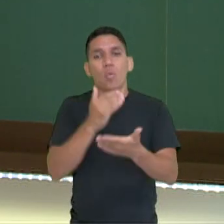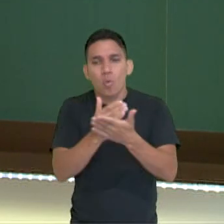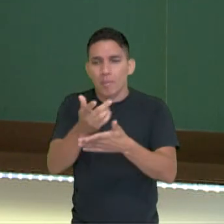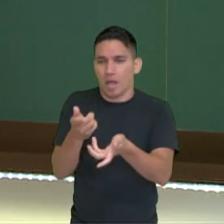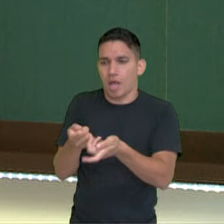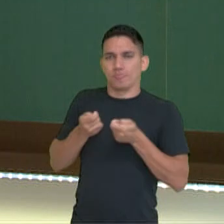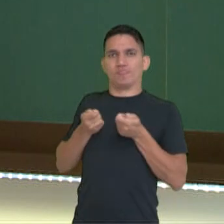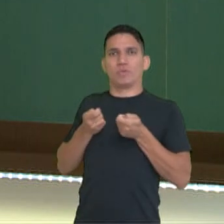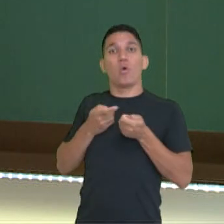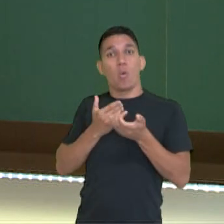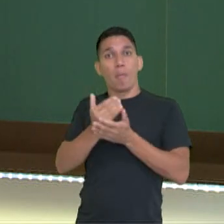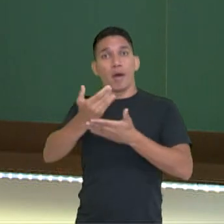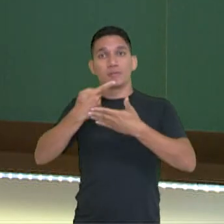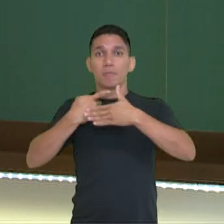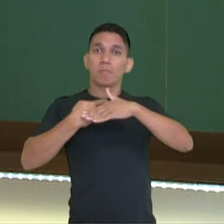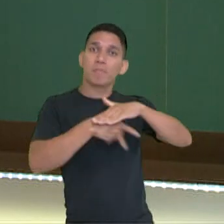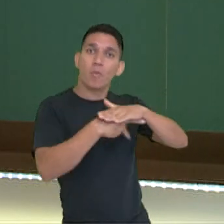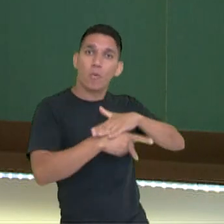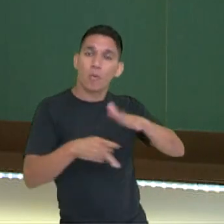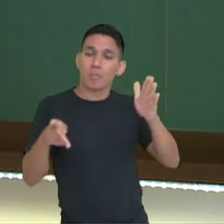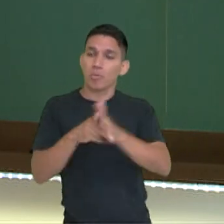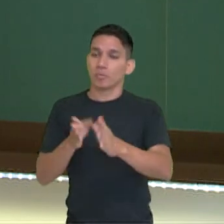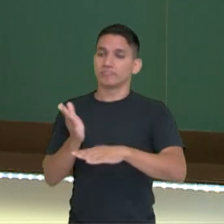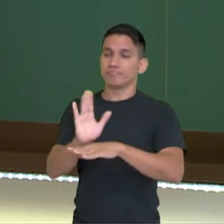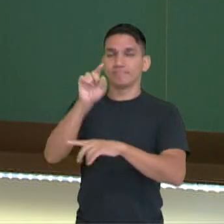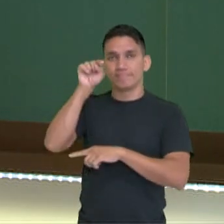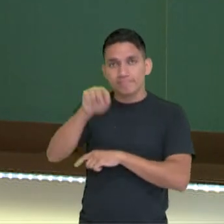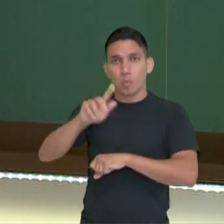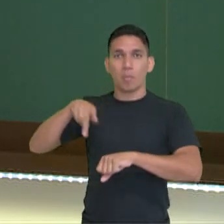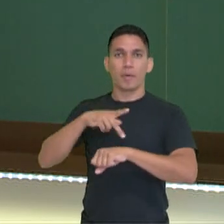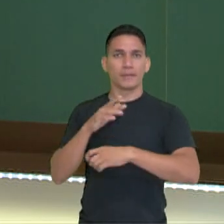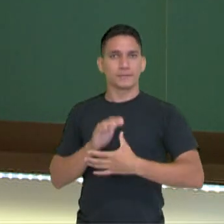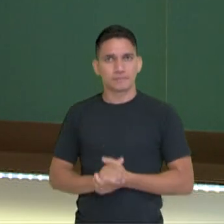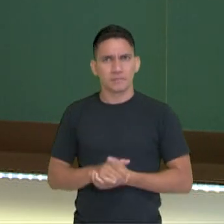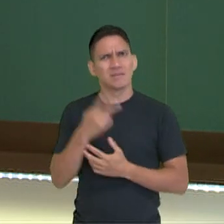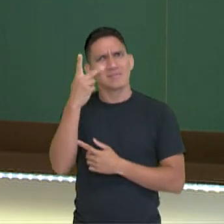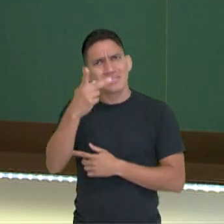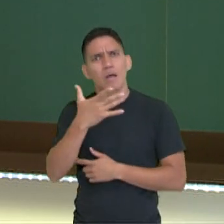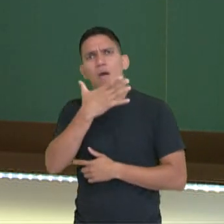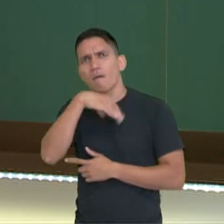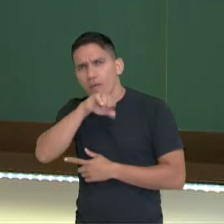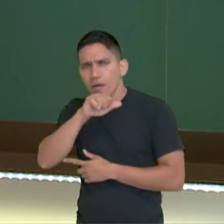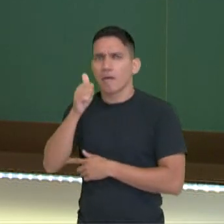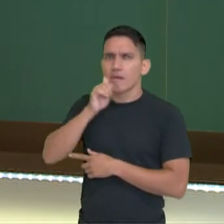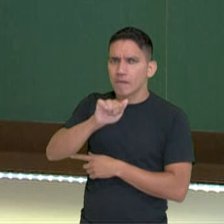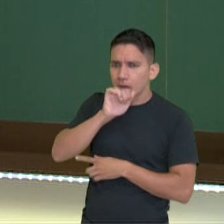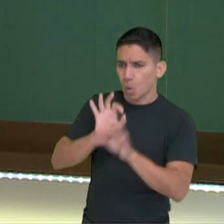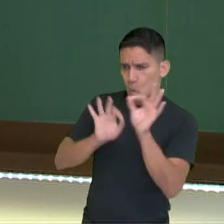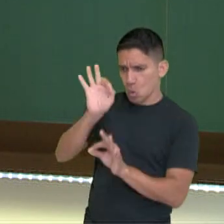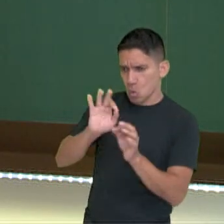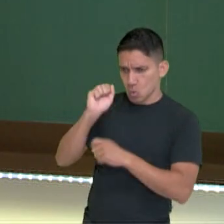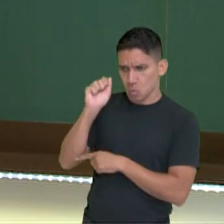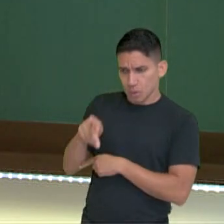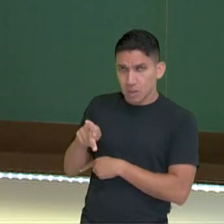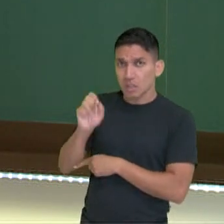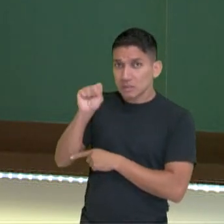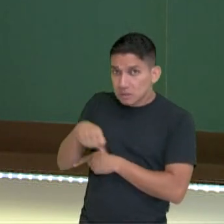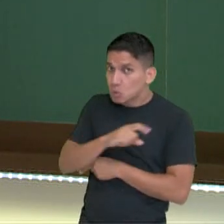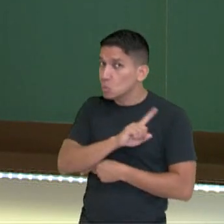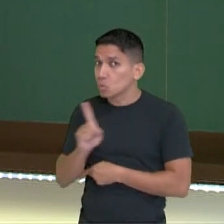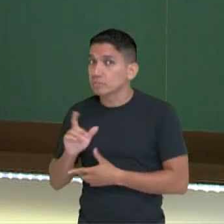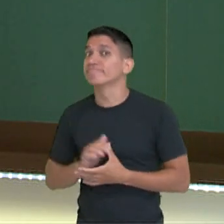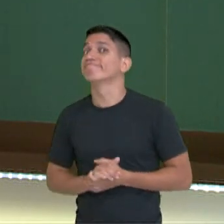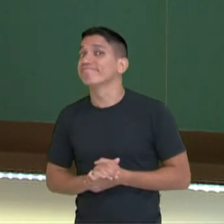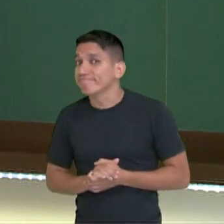uma grande poupança para o país. Os seus pais planejaram a aposentadoria deles ou não? Porque aquela coisa